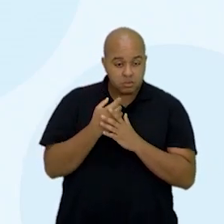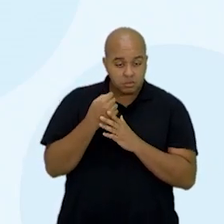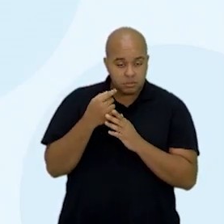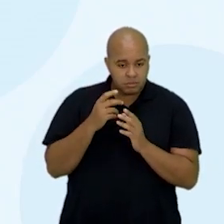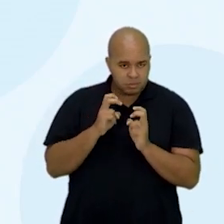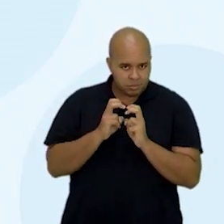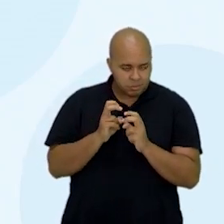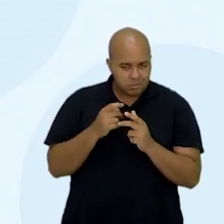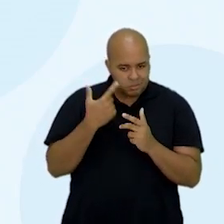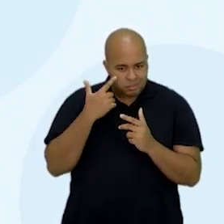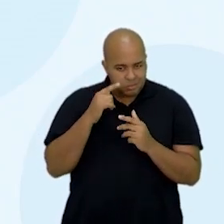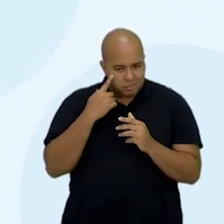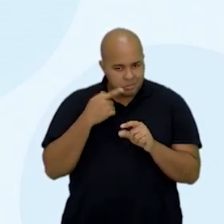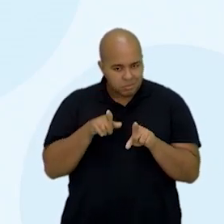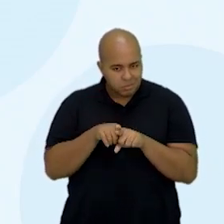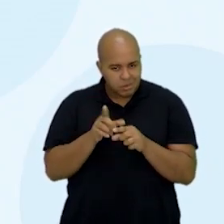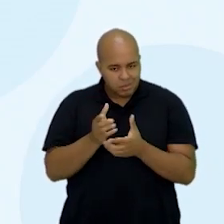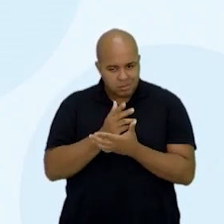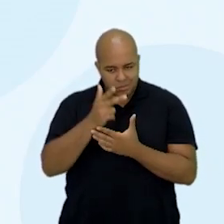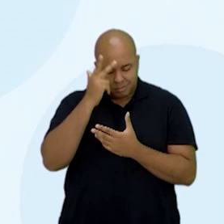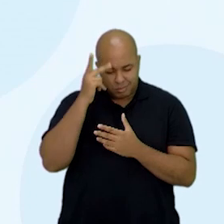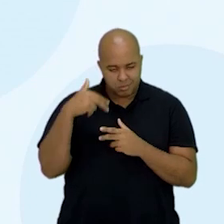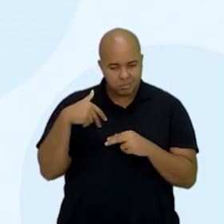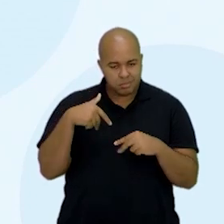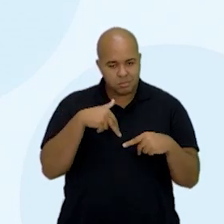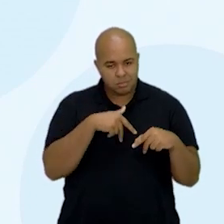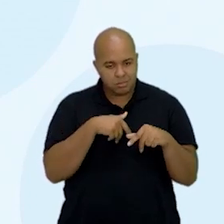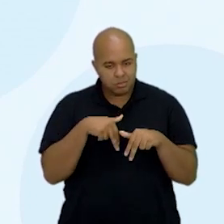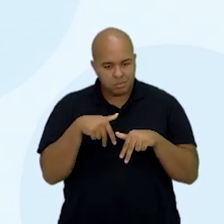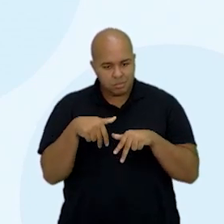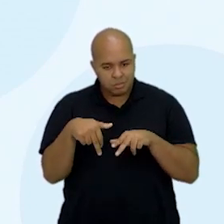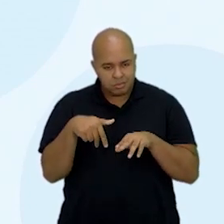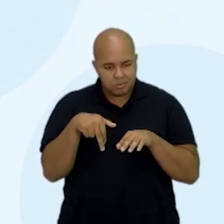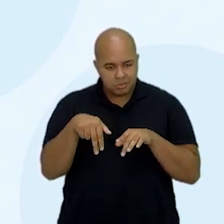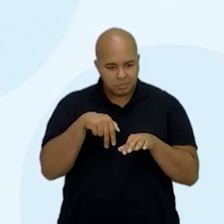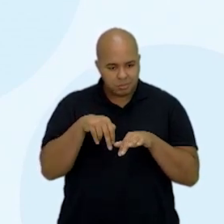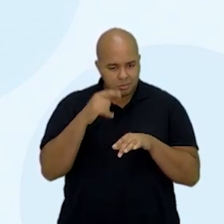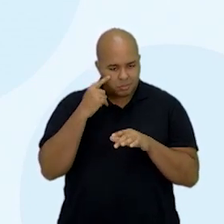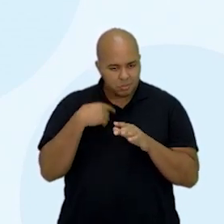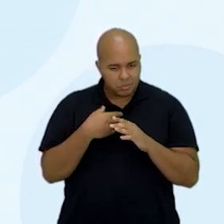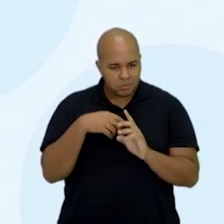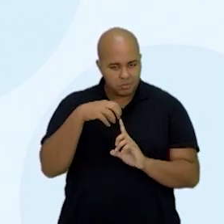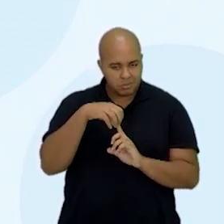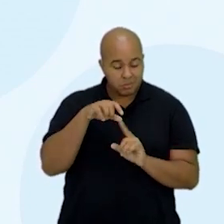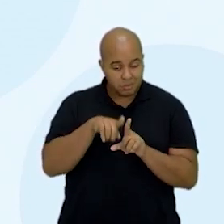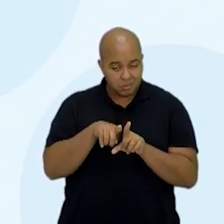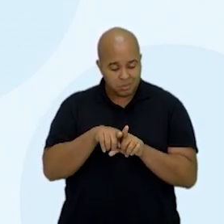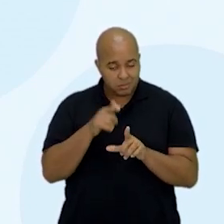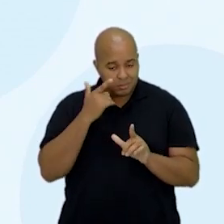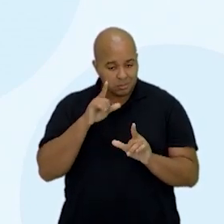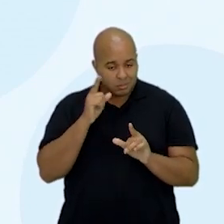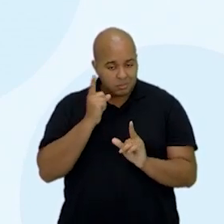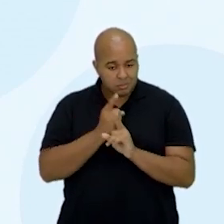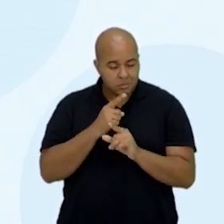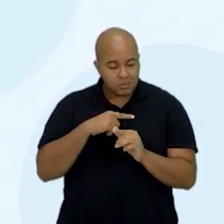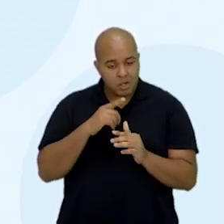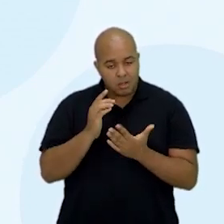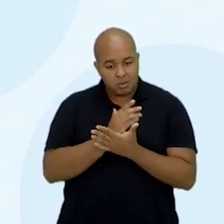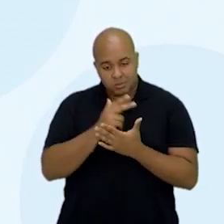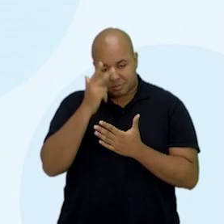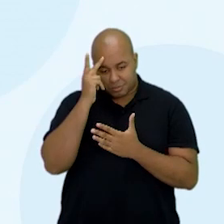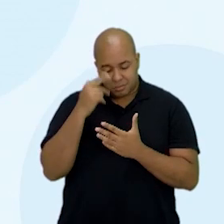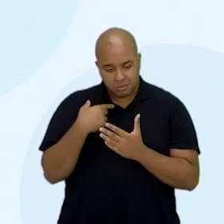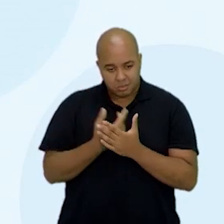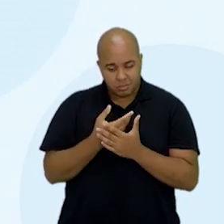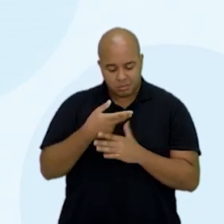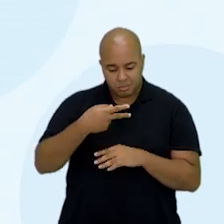metrô né E algumas pessoas andando pela calçada dá para ver um ponto de ônibus também e dá para ver algumas pessoas